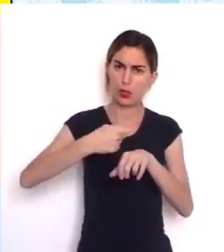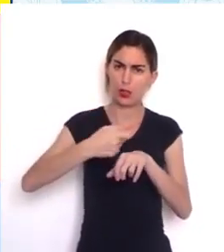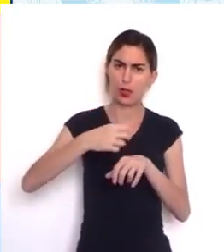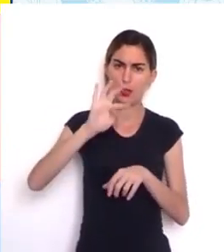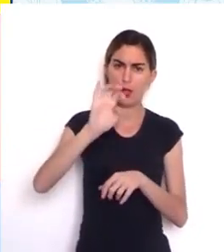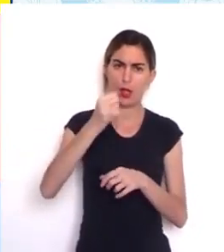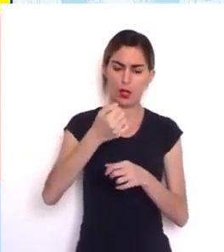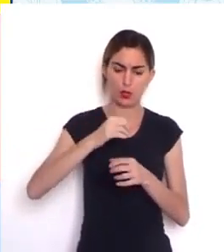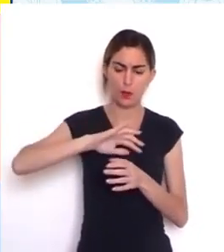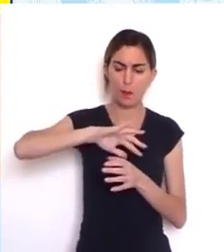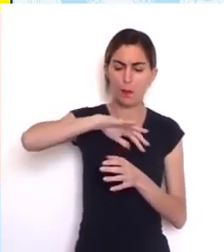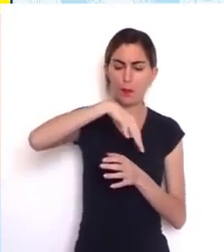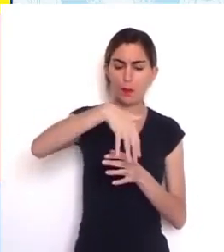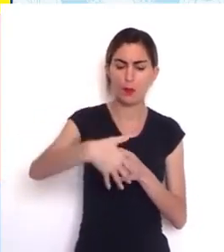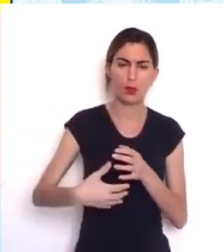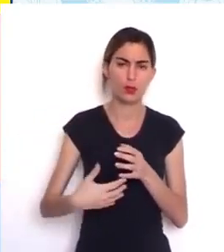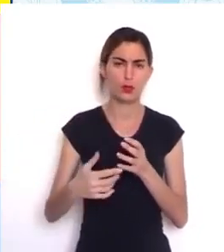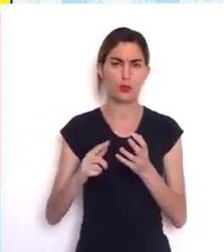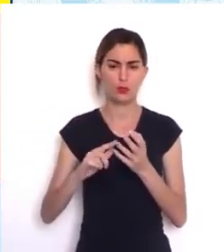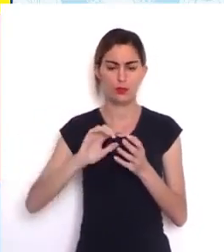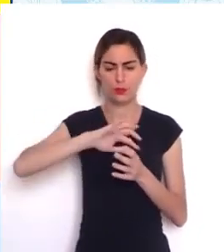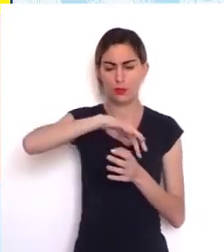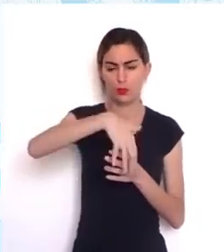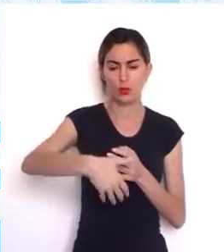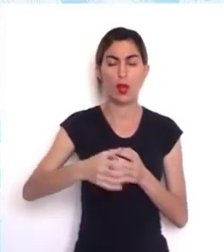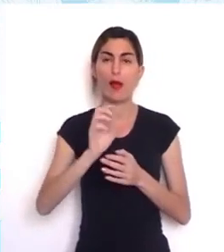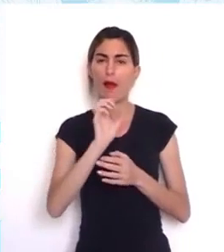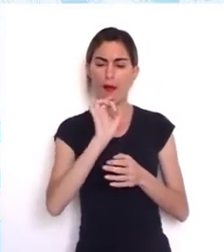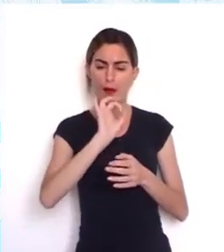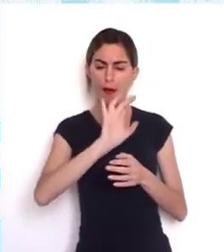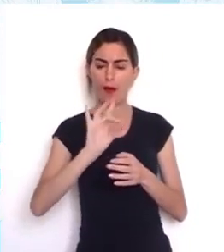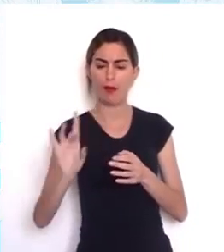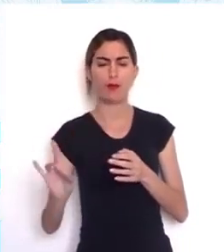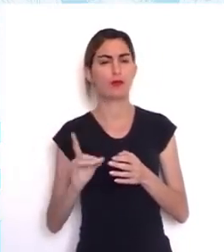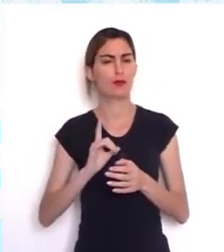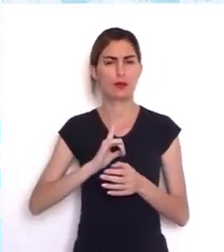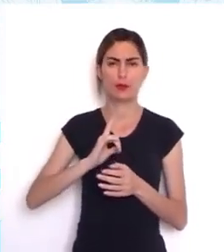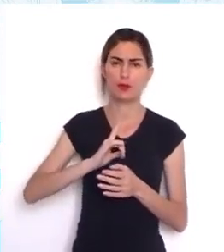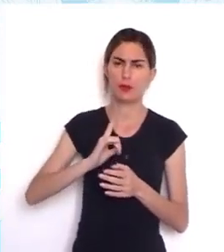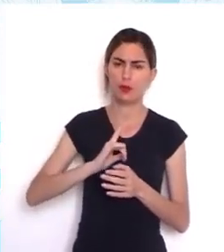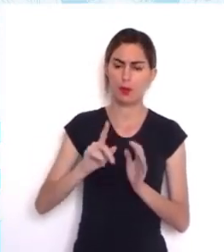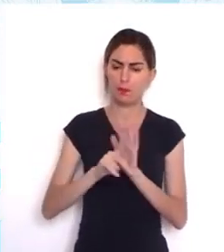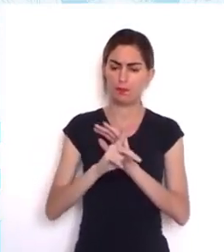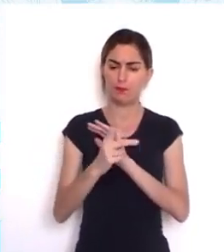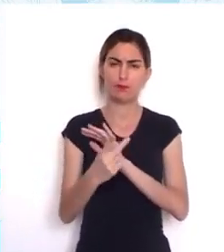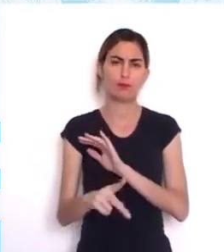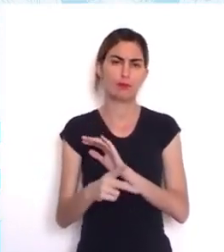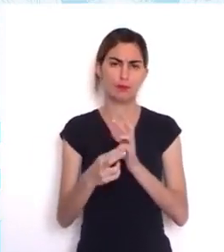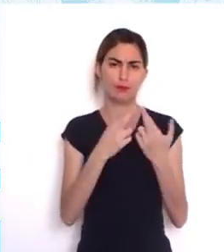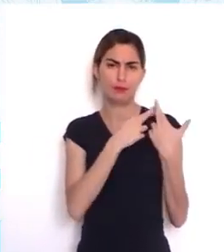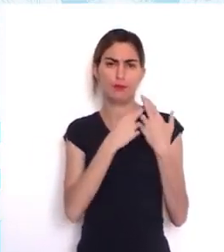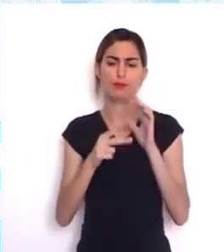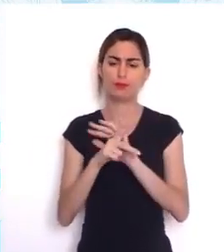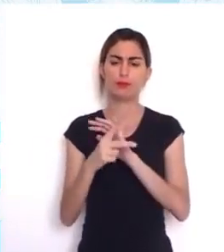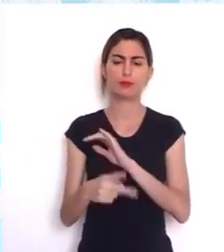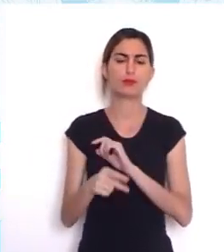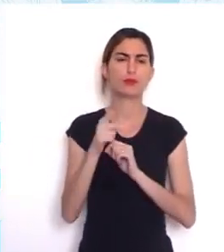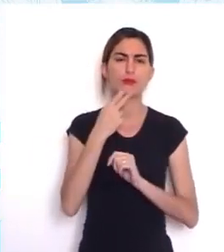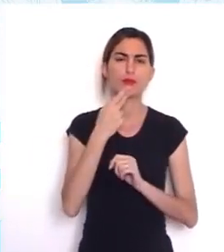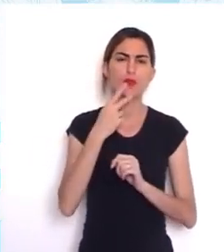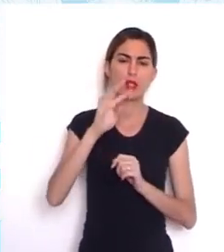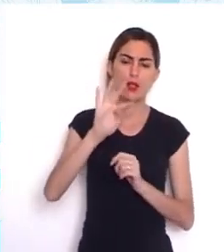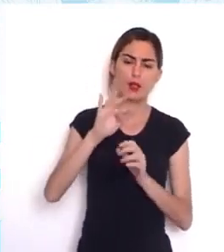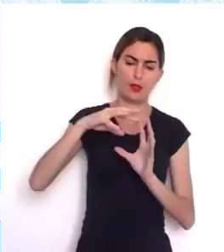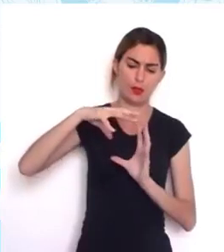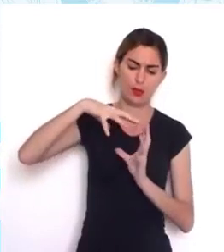terrestre, manto e núcleo. E cada uma vai ter ali a sua especificidade. Quando